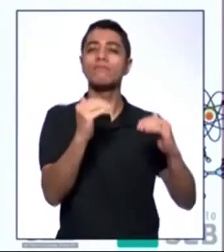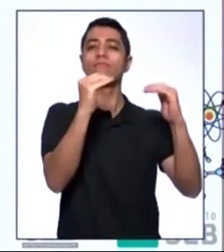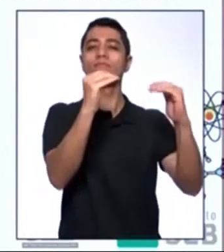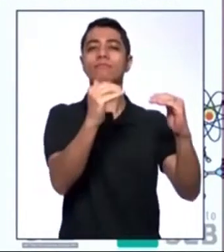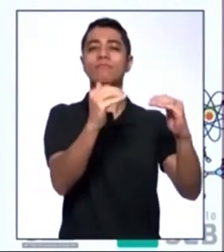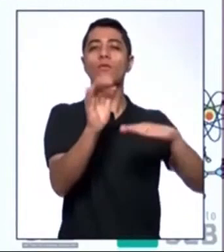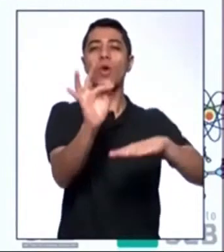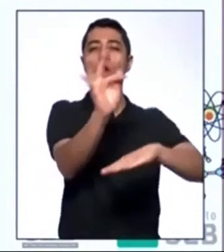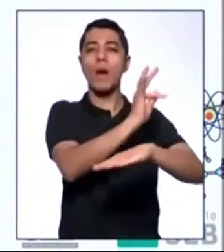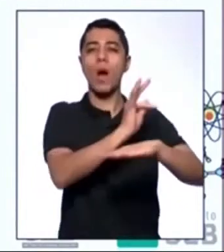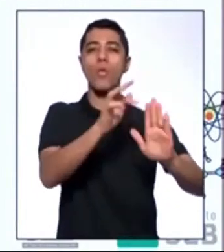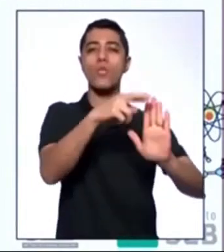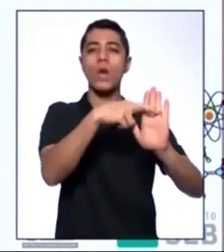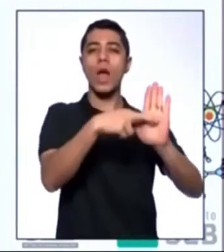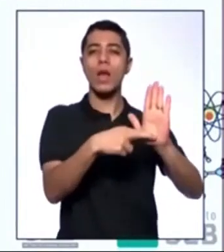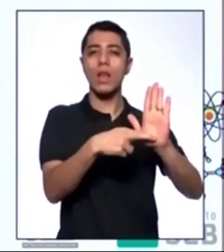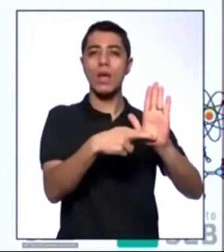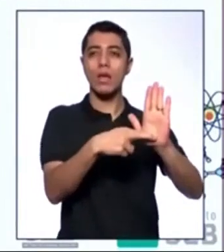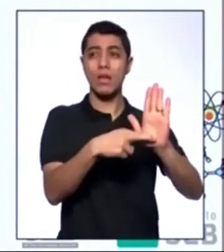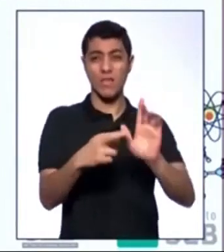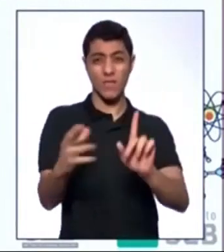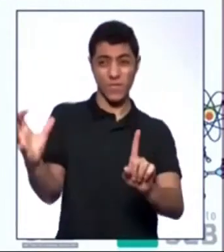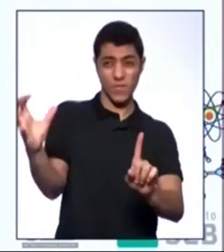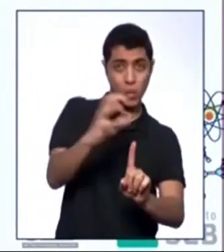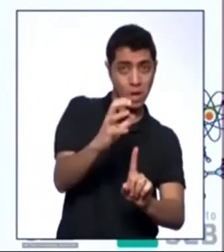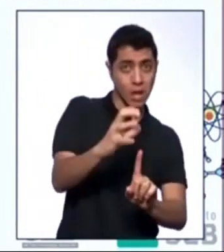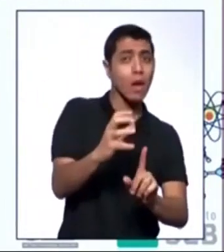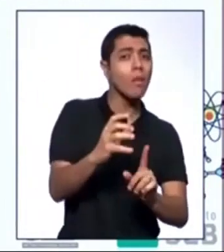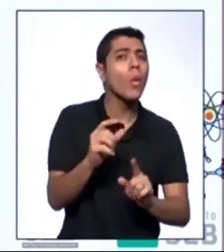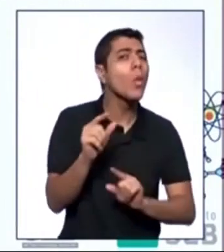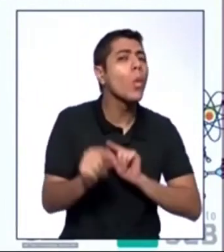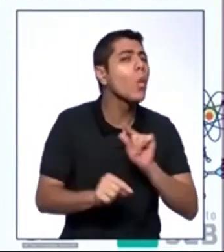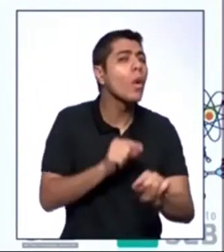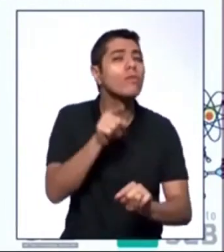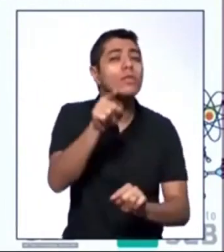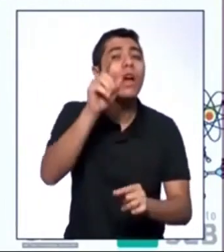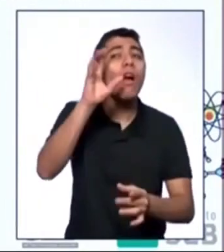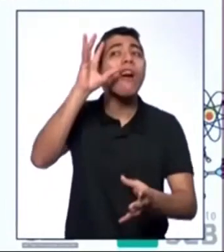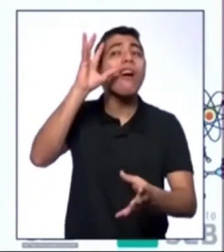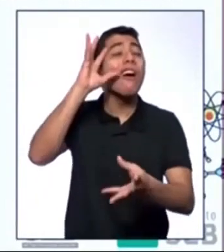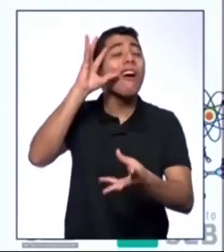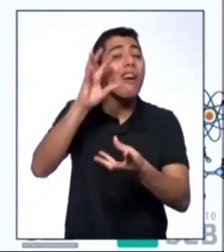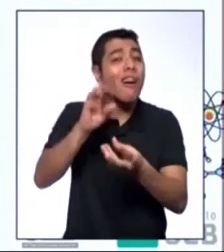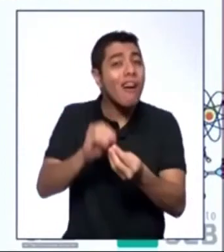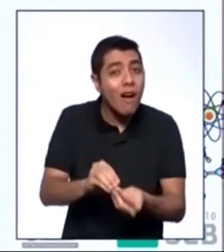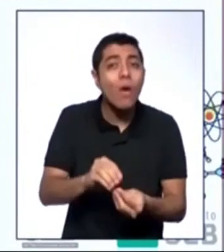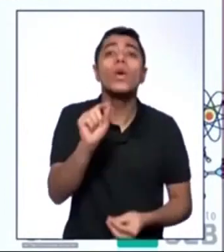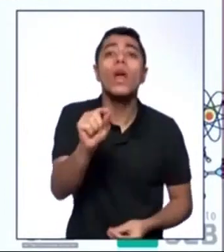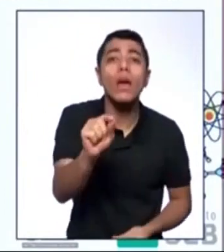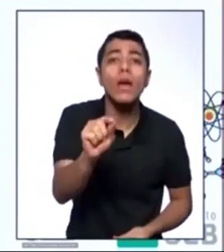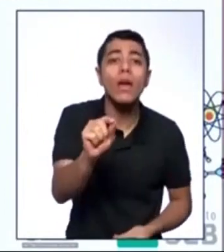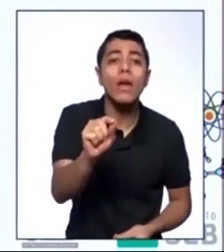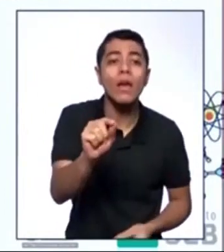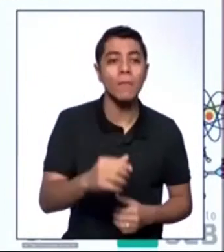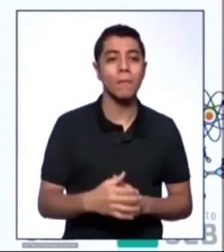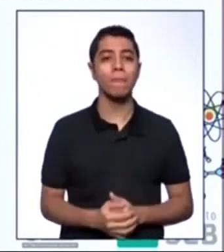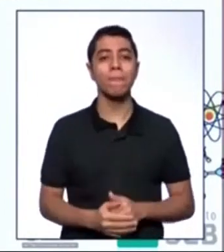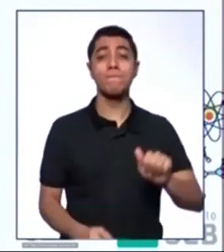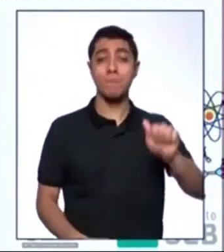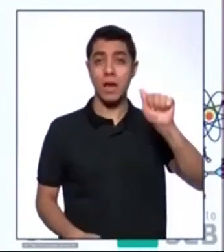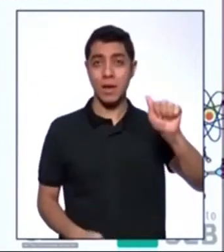infere-se significa pode-se deduzir, entender que a ocorrência dos termos